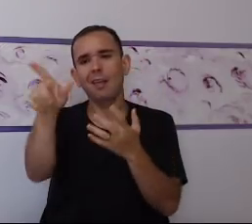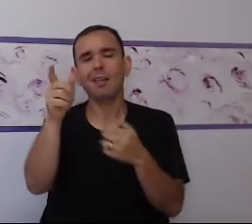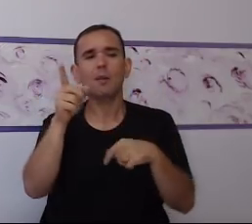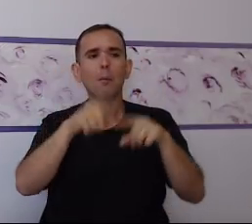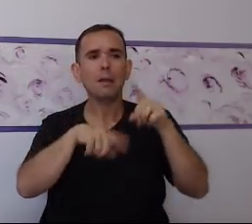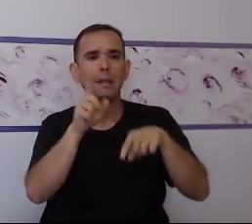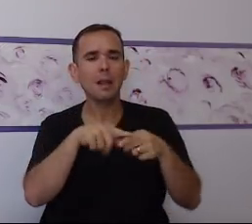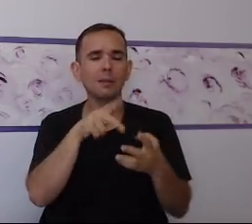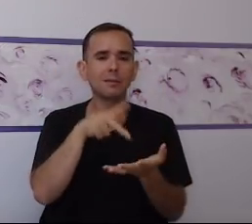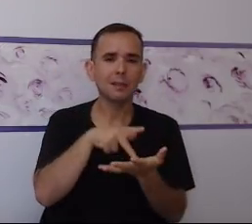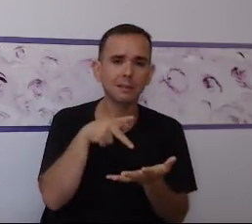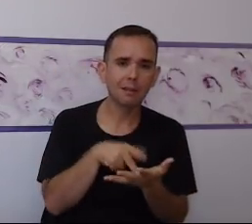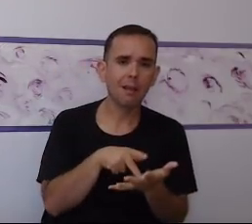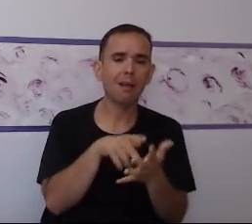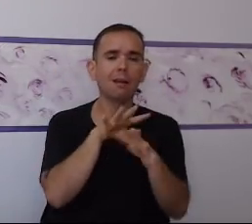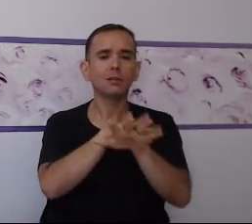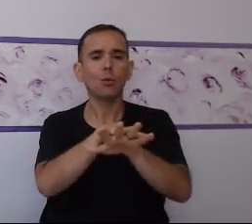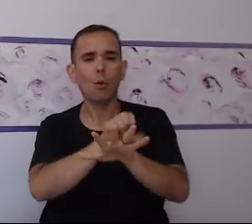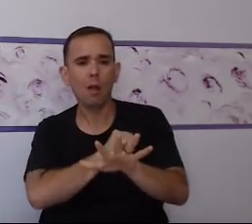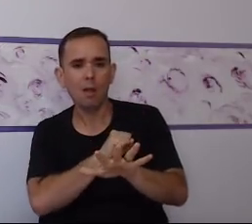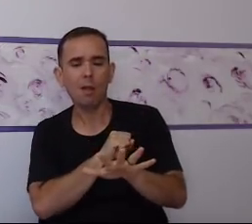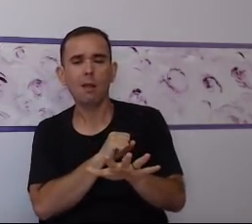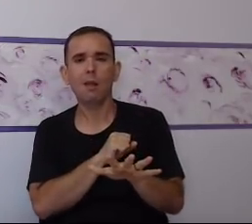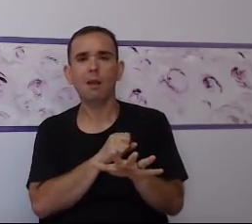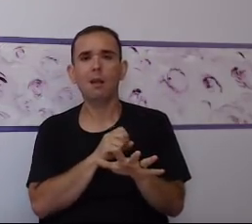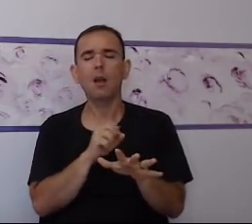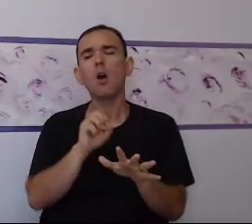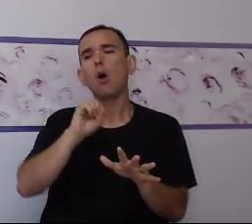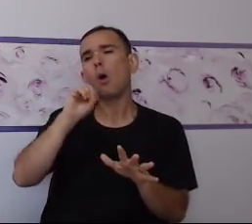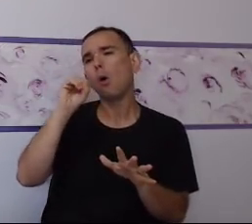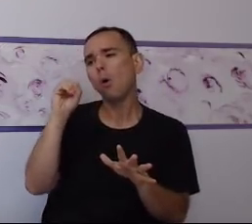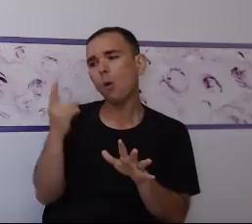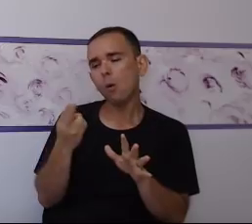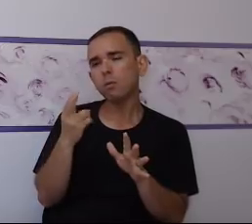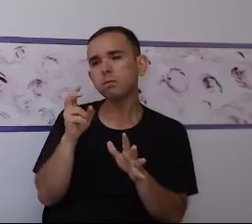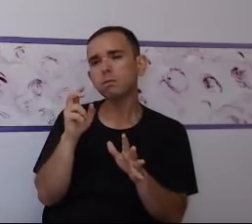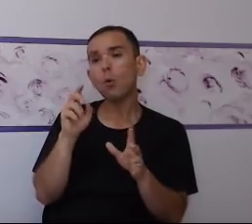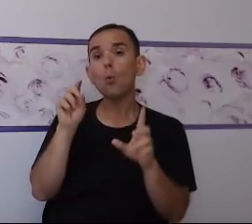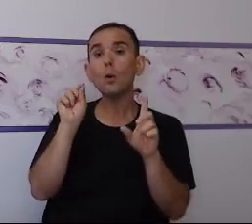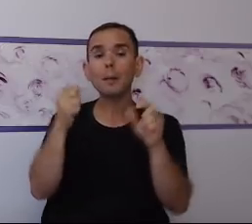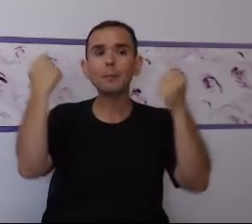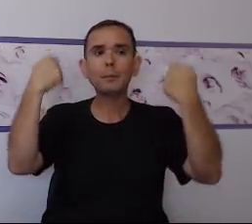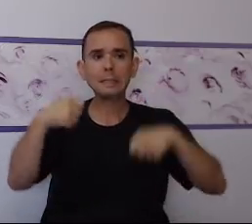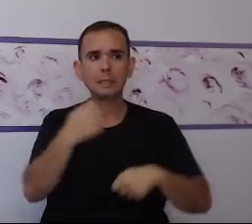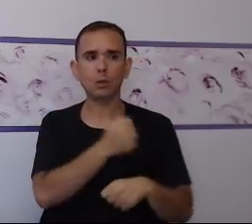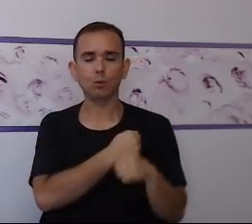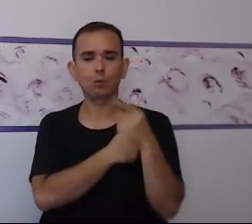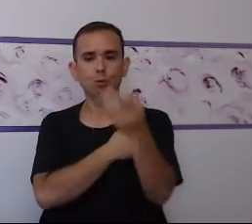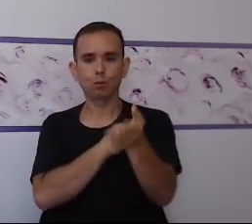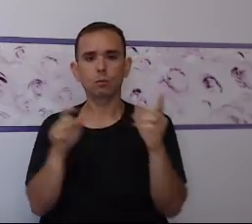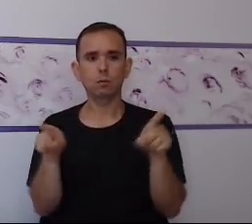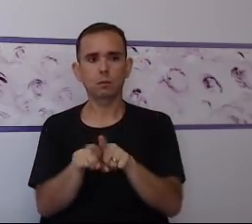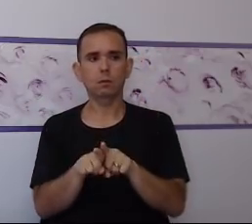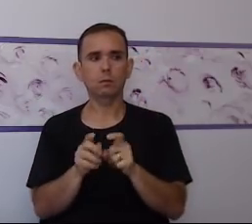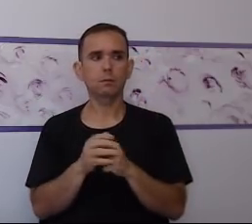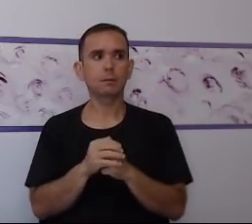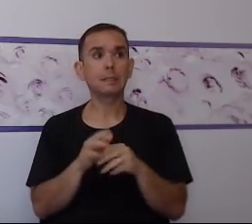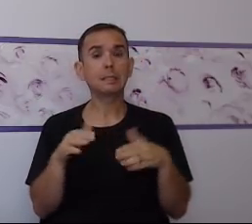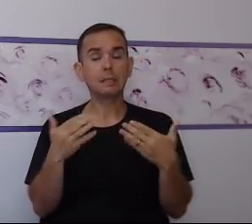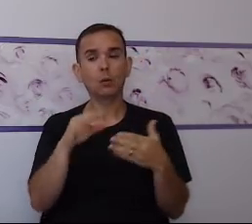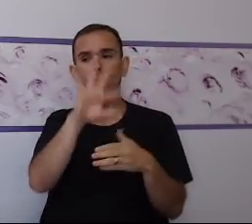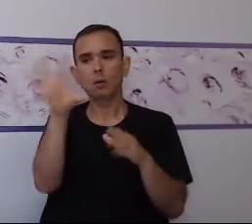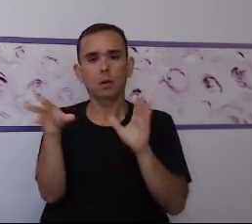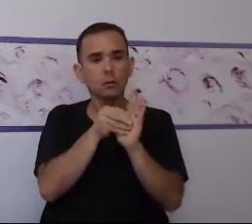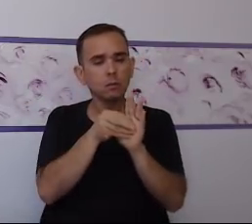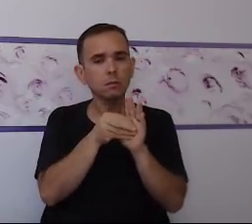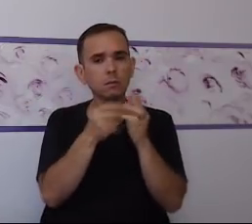material concreto e trazendo a realidade, a real necessidade do nosso alunado, né? E aí, retomando